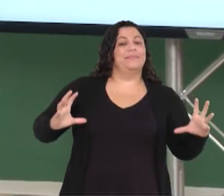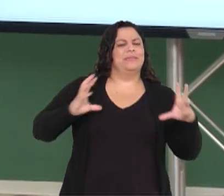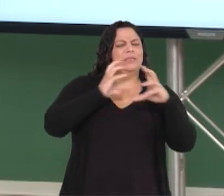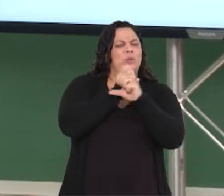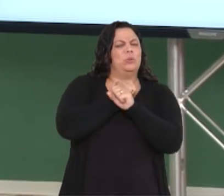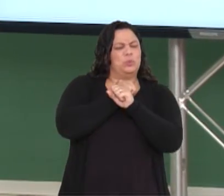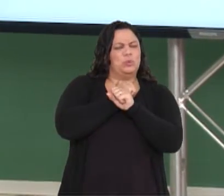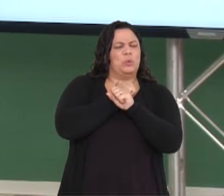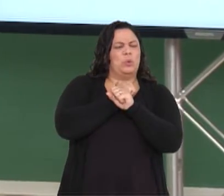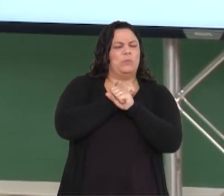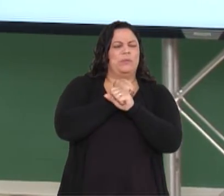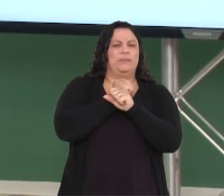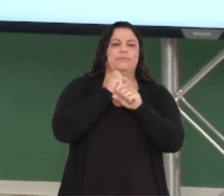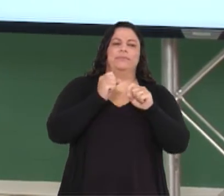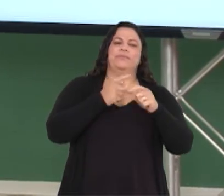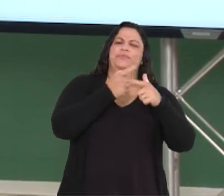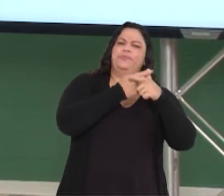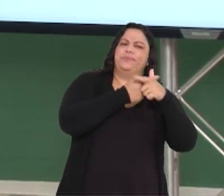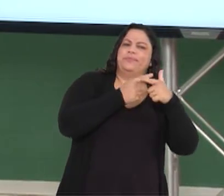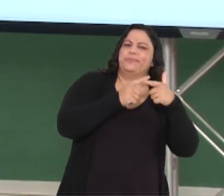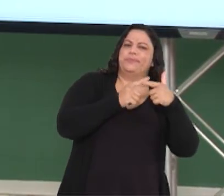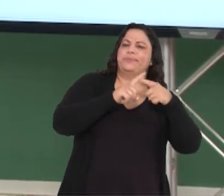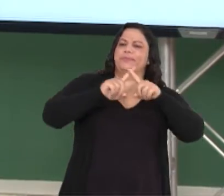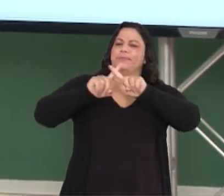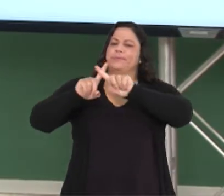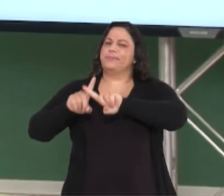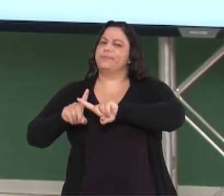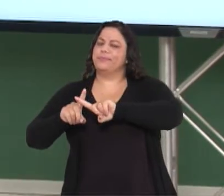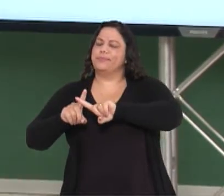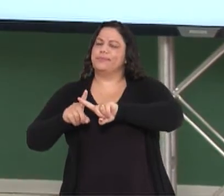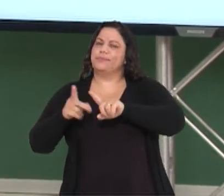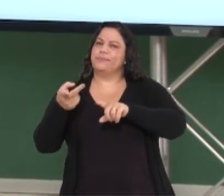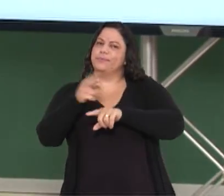historinha, divide por um, multiplica por outro. Aqui é um pouquinho diferente porque você